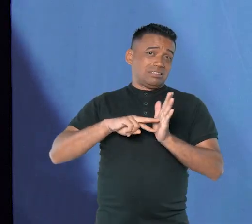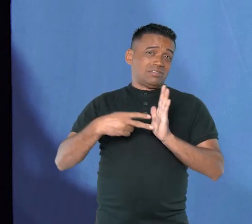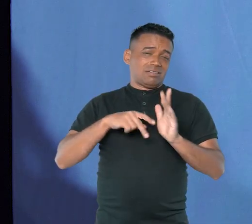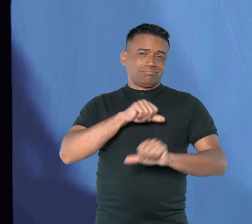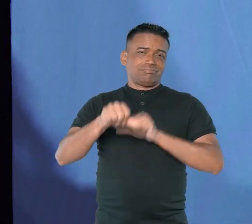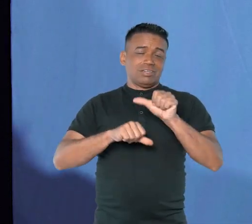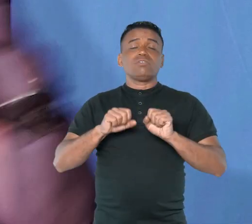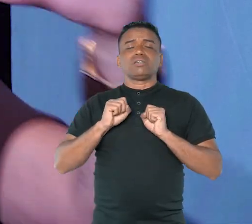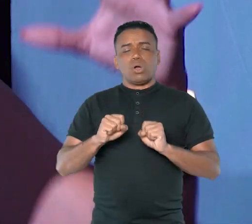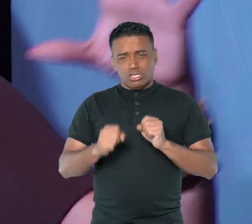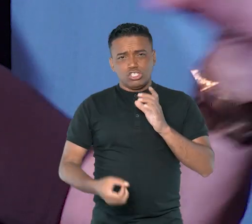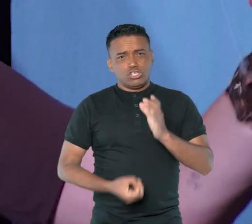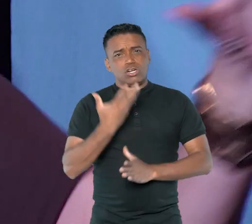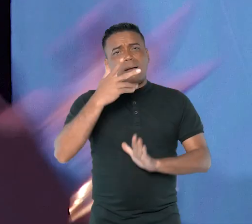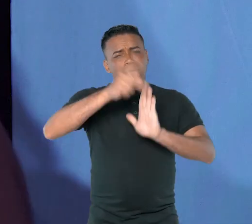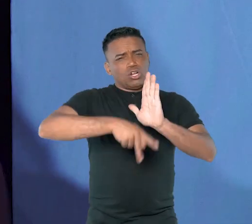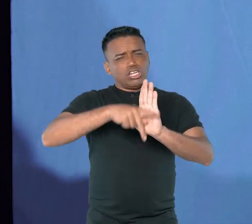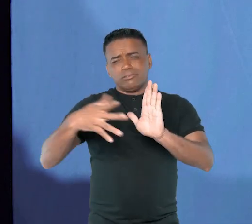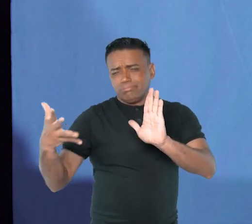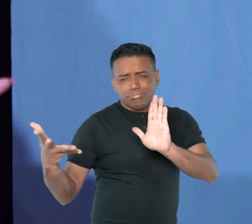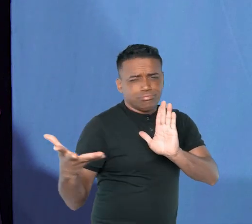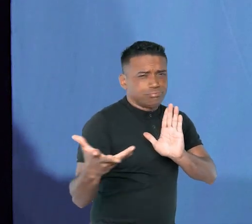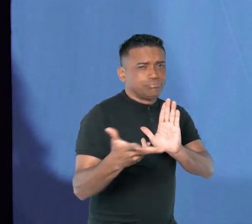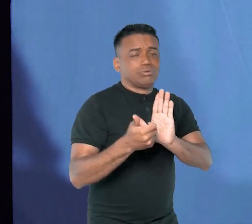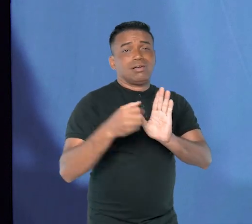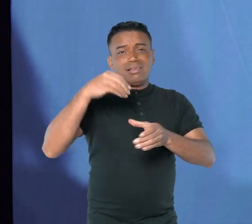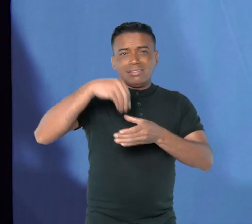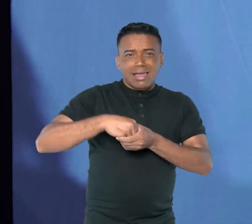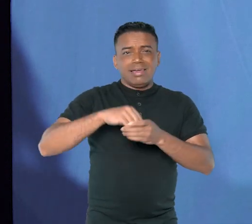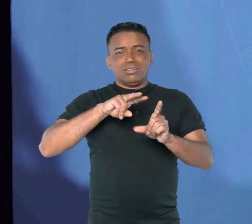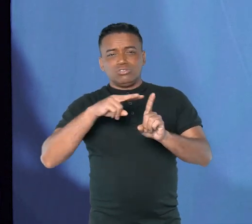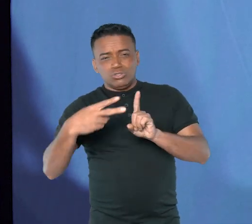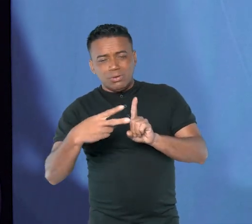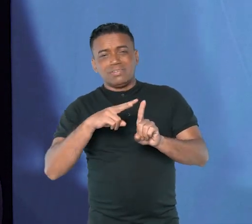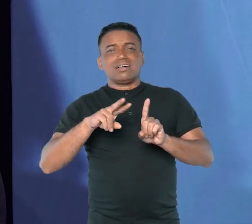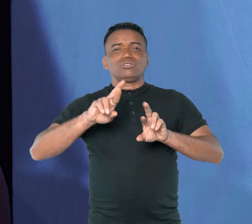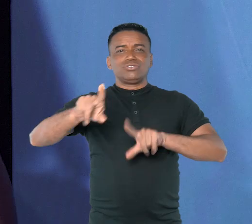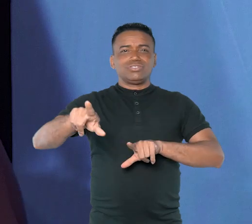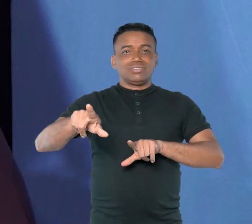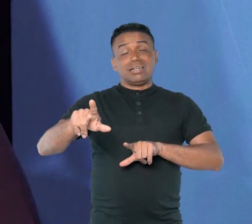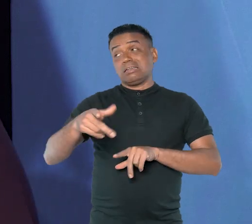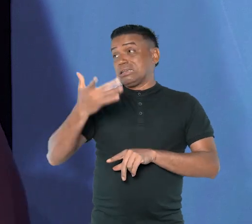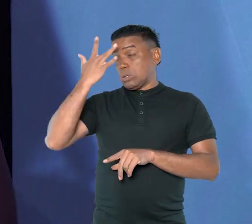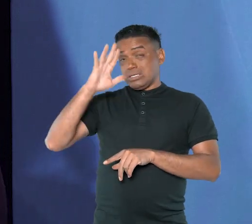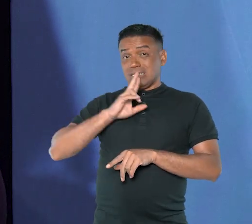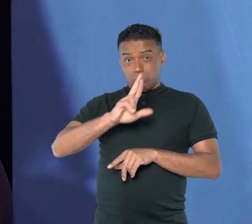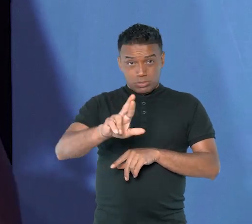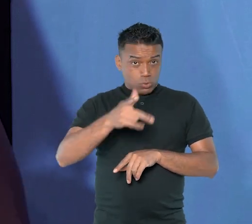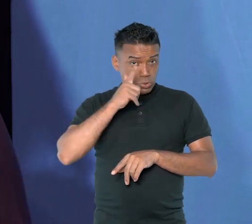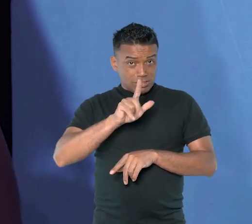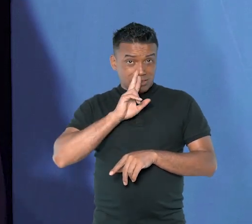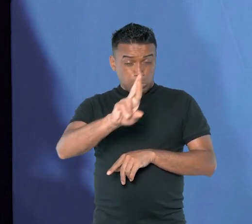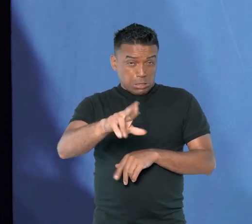realizar coisas incríveis dentro de uma outra percepção. Não sei se te respondi, mas eu acho que as